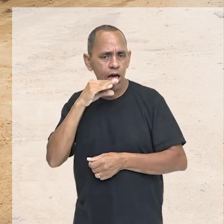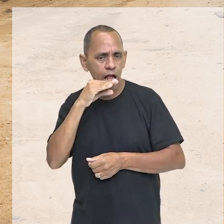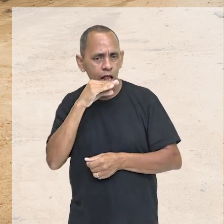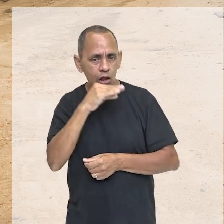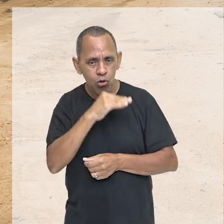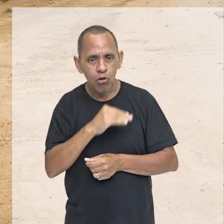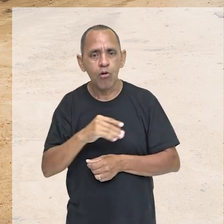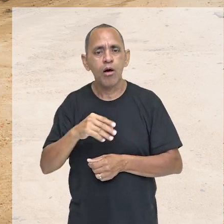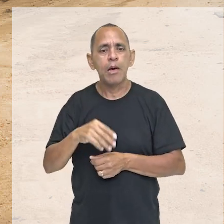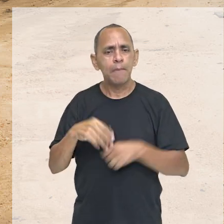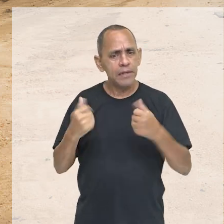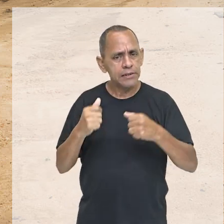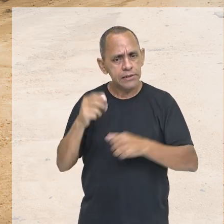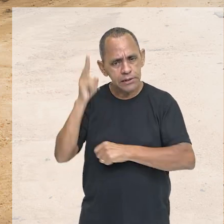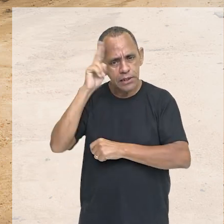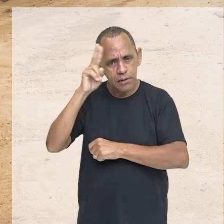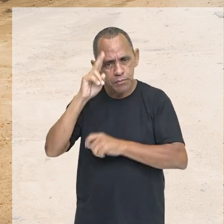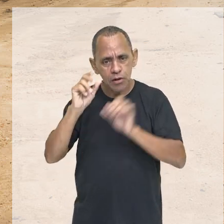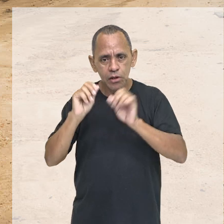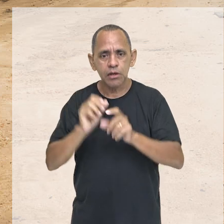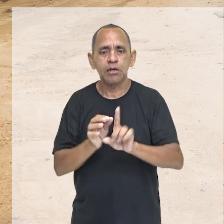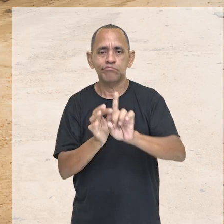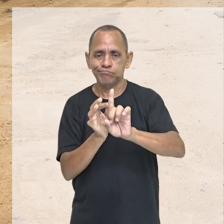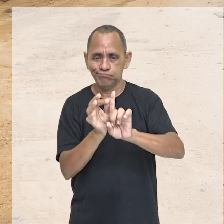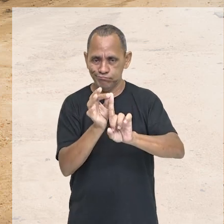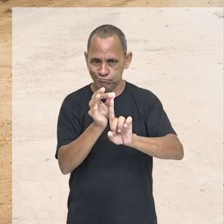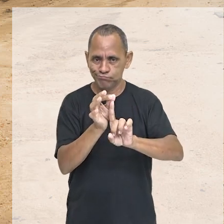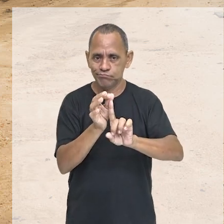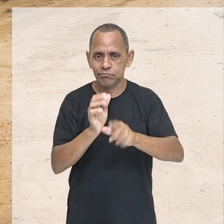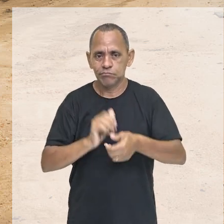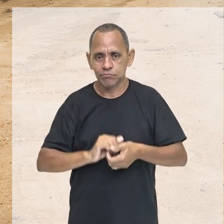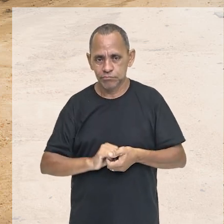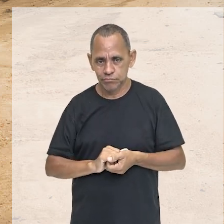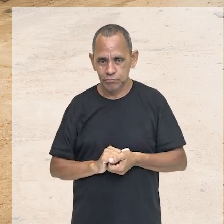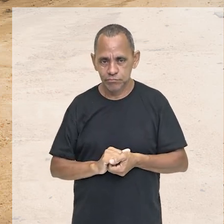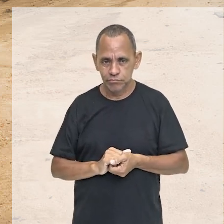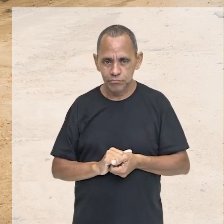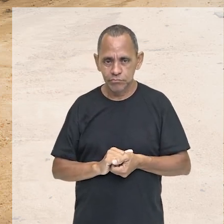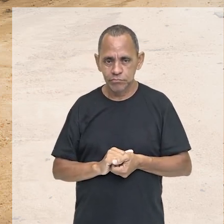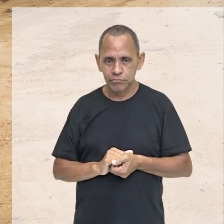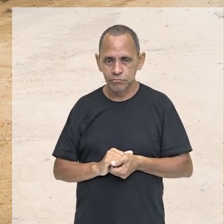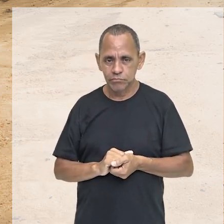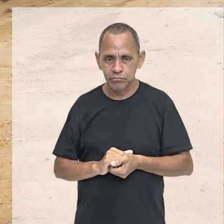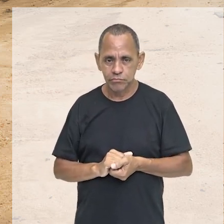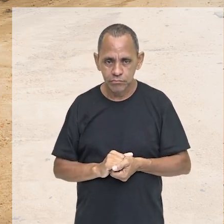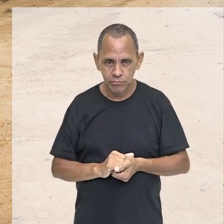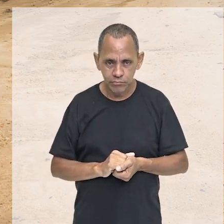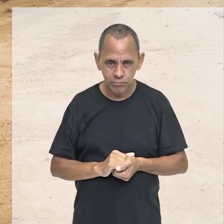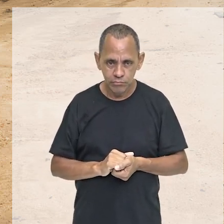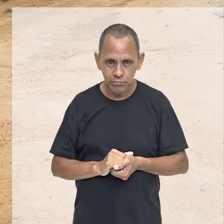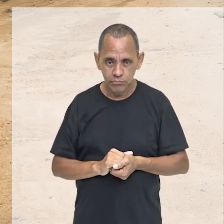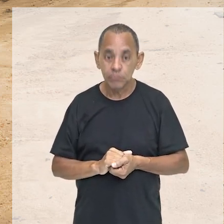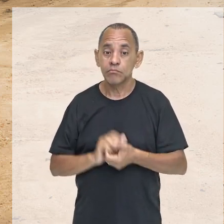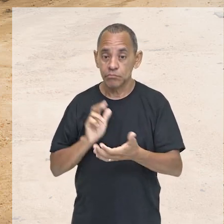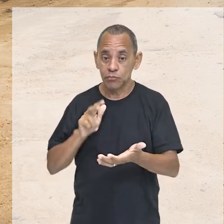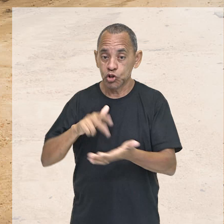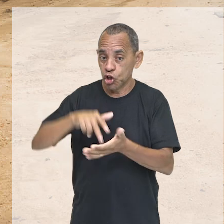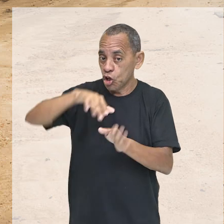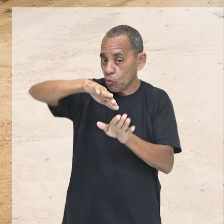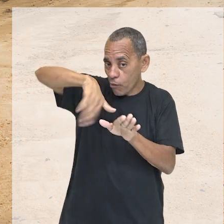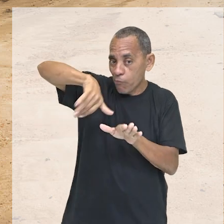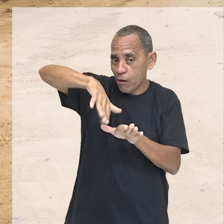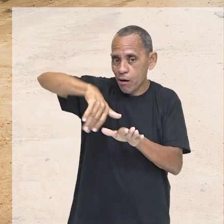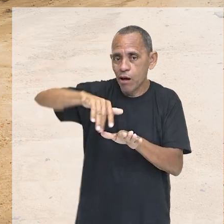tem que lembrar também da temperatura. Estamos aqui em uma praia e eu